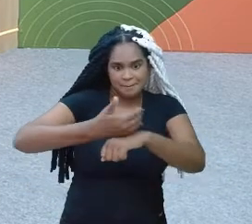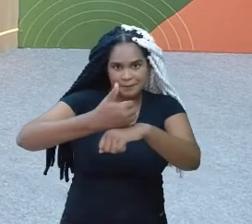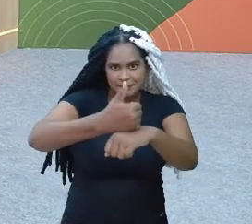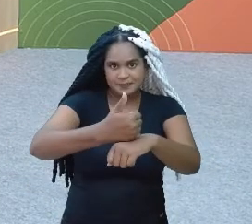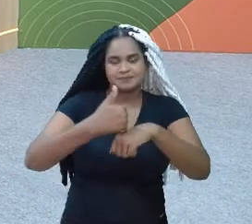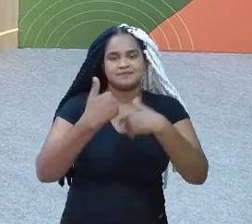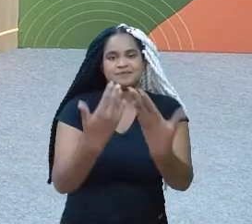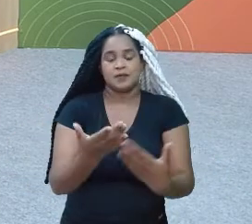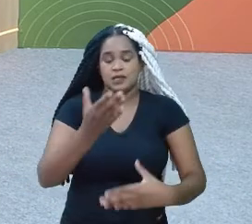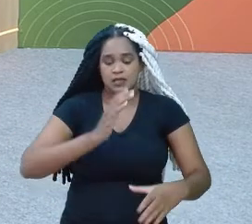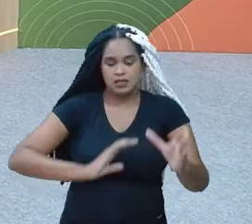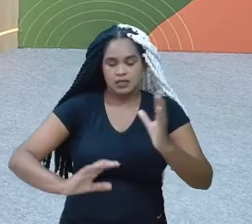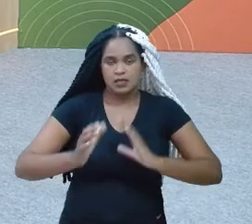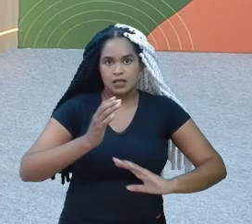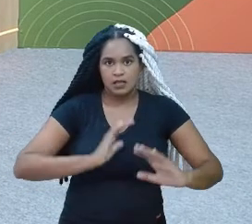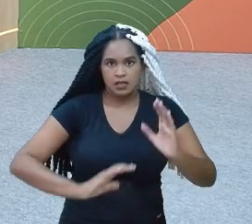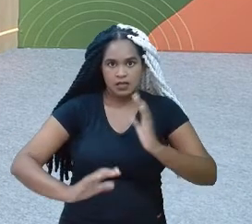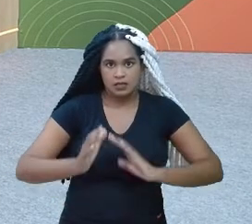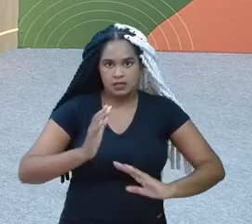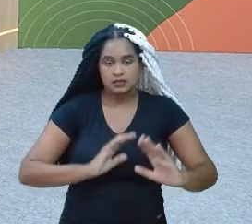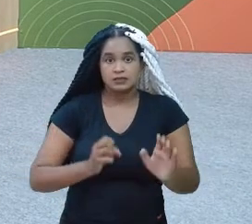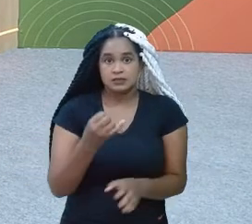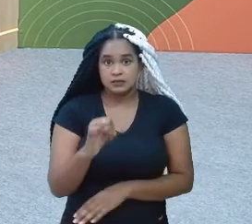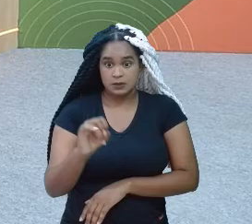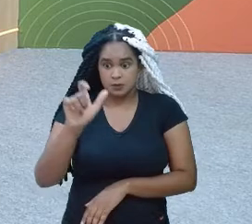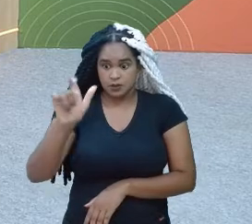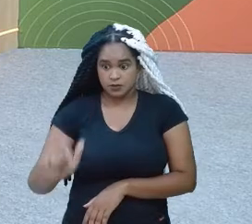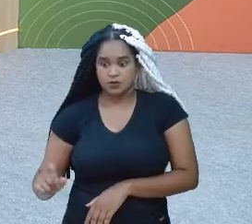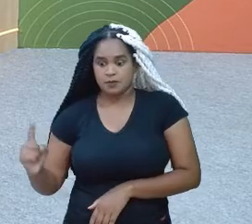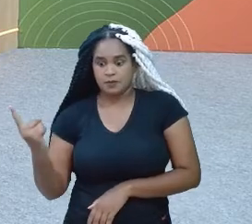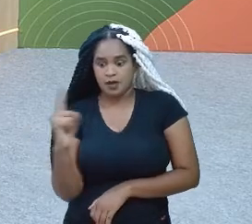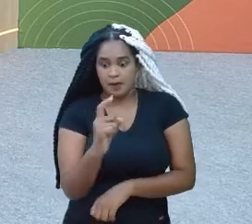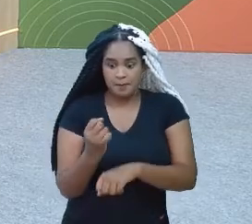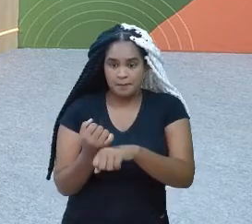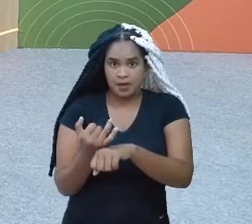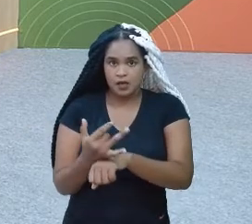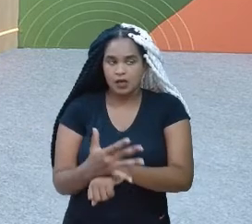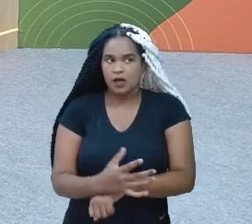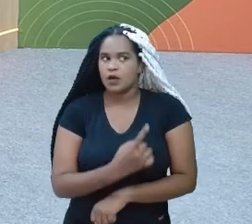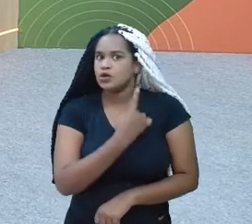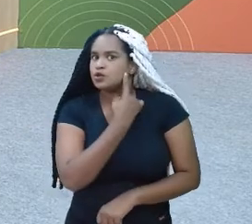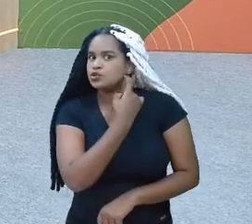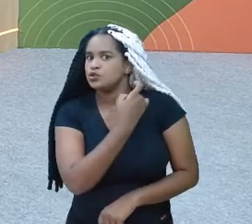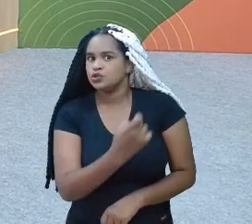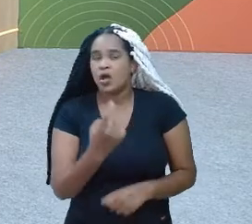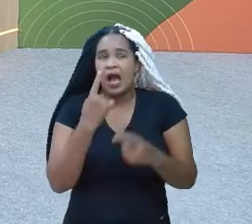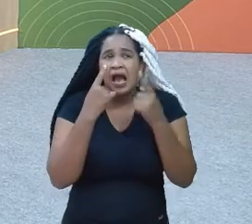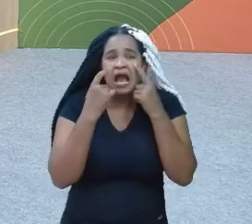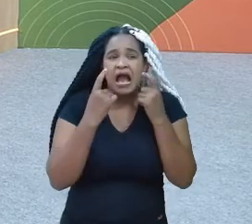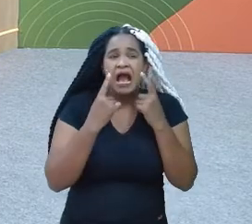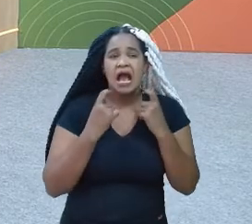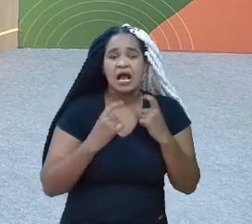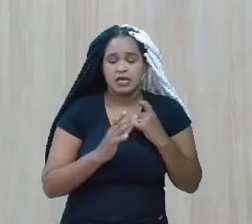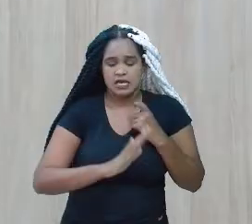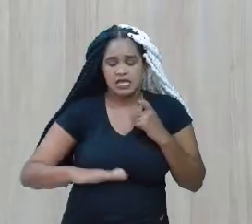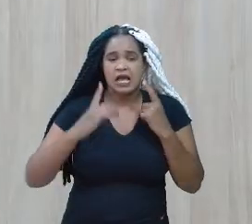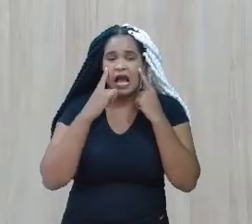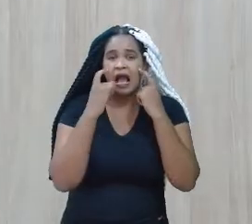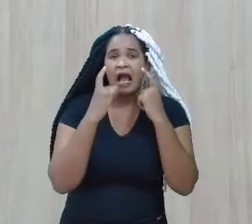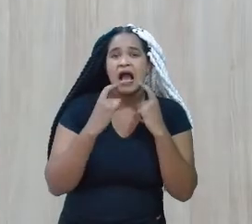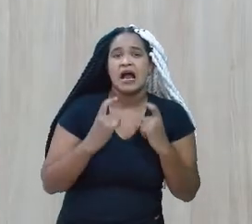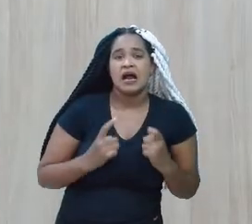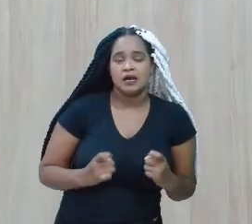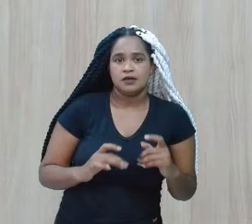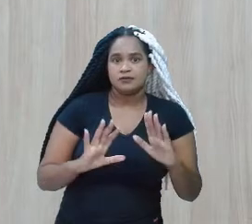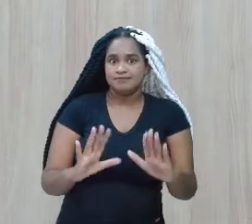que quem vai à praça na madrugada escuta o choro de menino. Então, esta